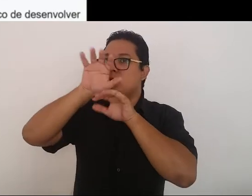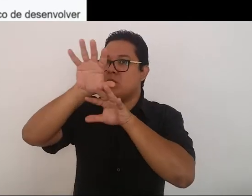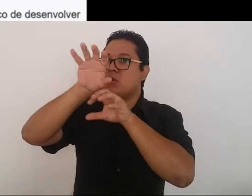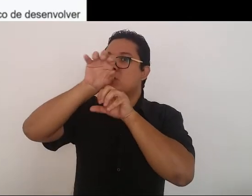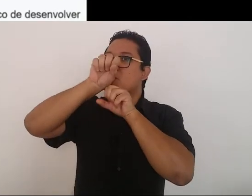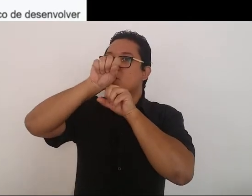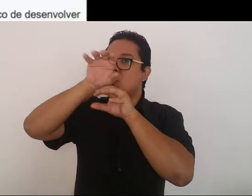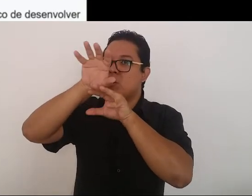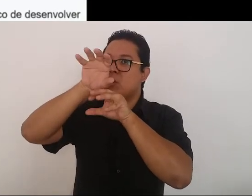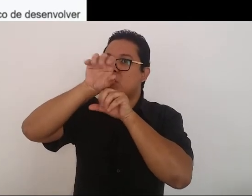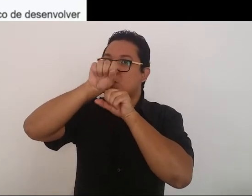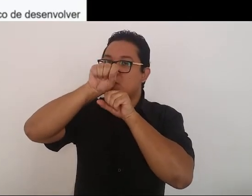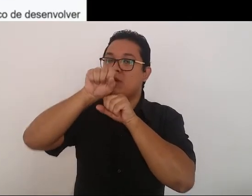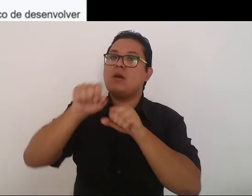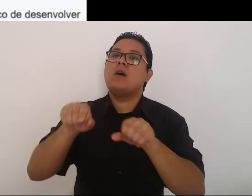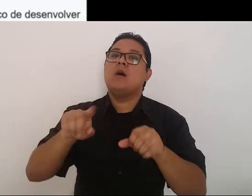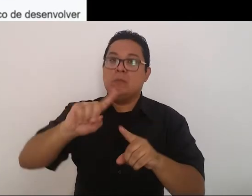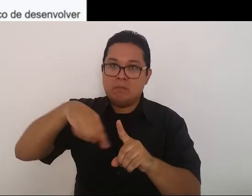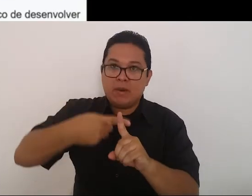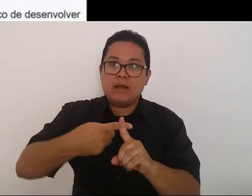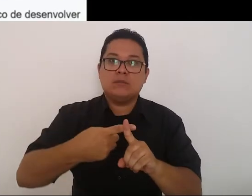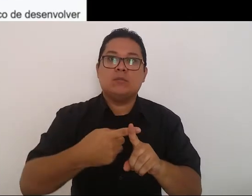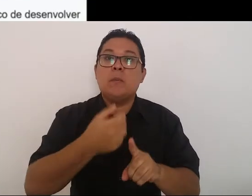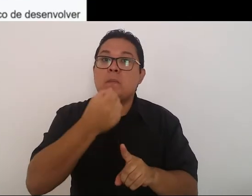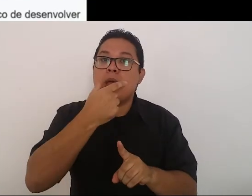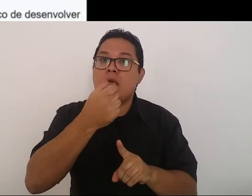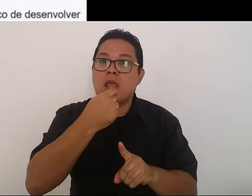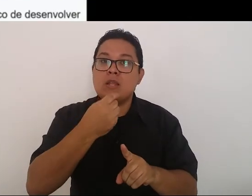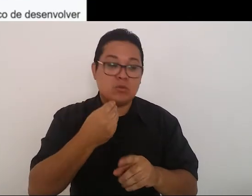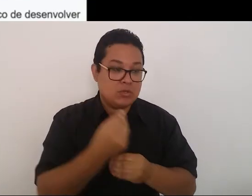que já vem uma coisa importantíssima.